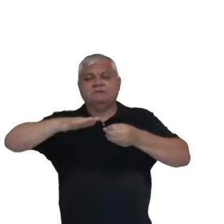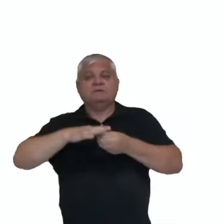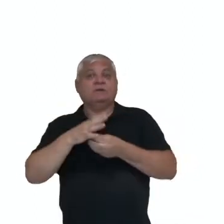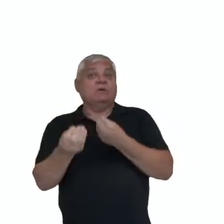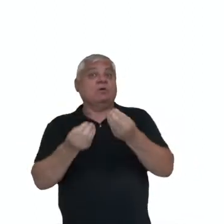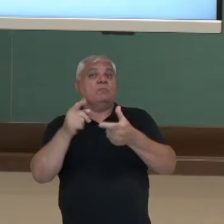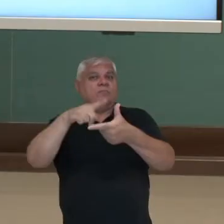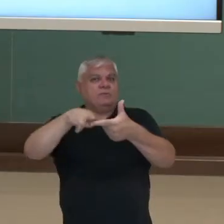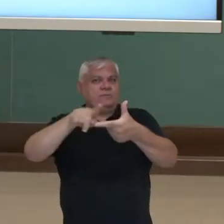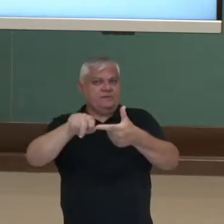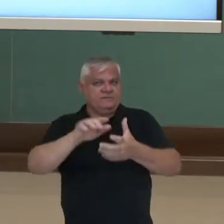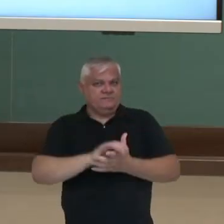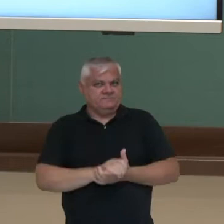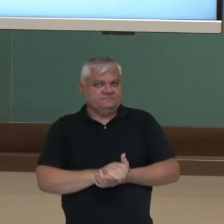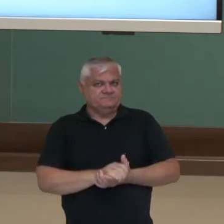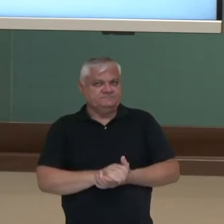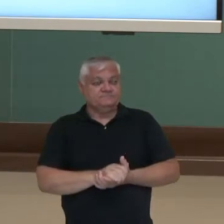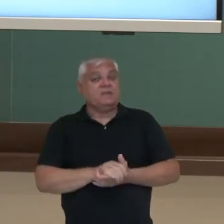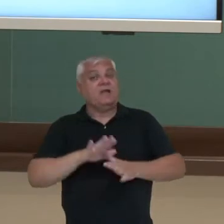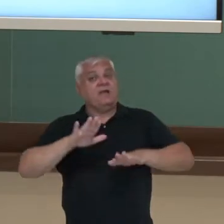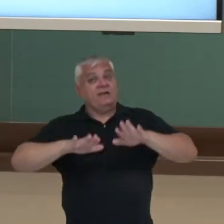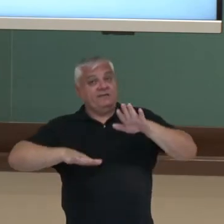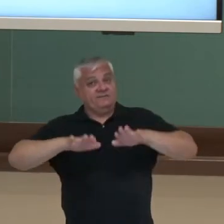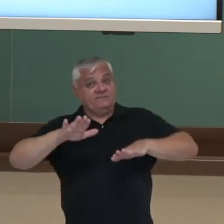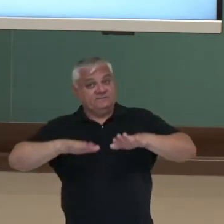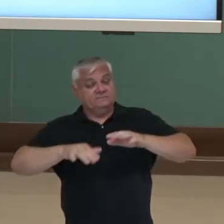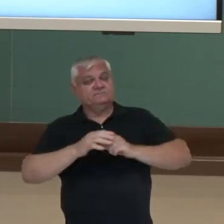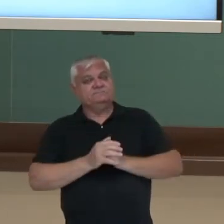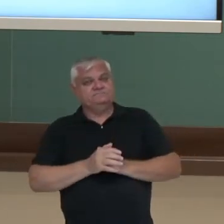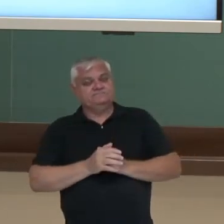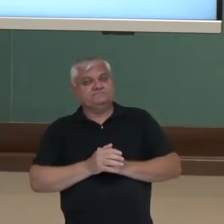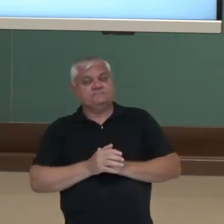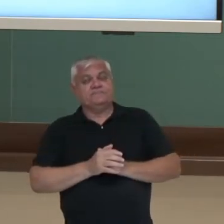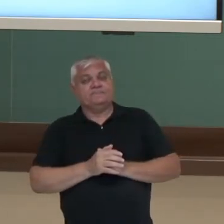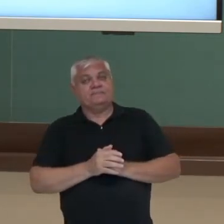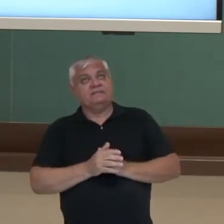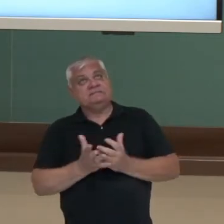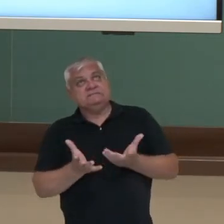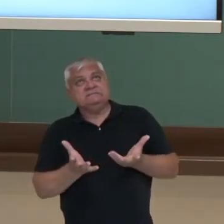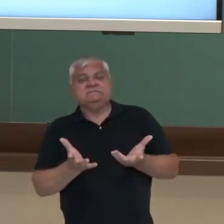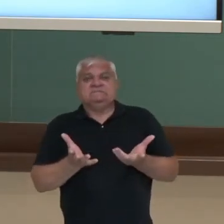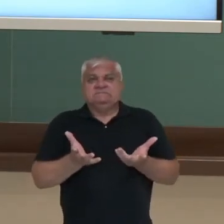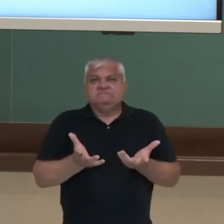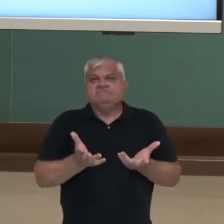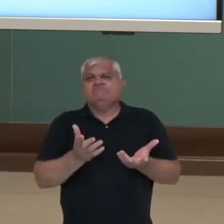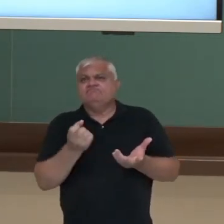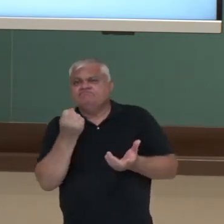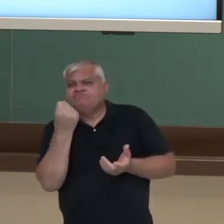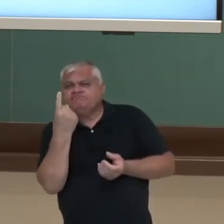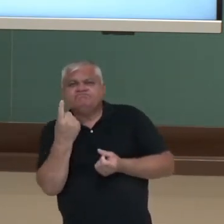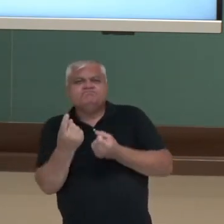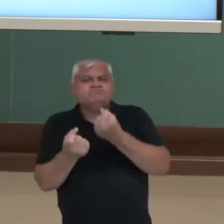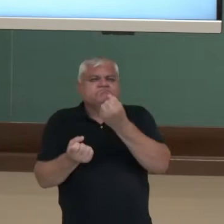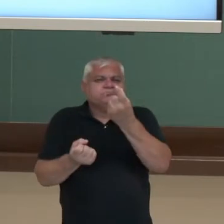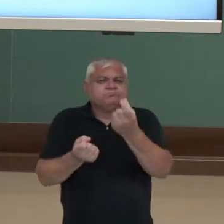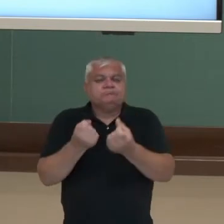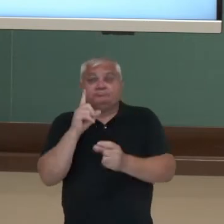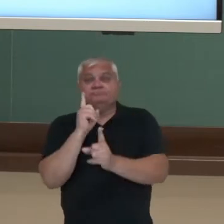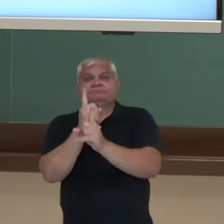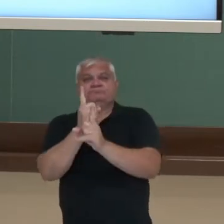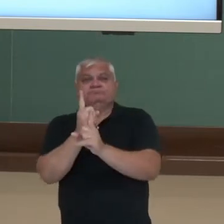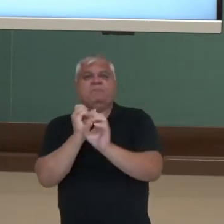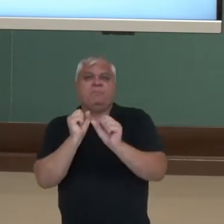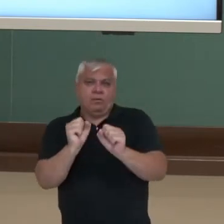situações problema? Bem, às vezes, como eu disse assim, não é tão comum quanto os outros poliedros, mas